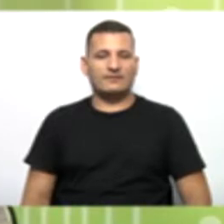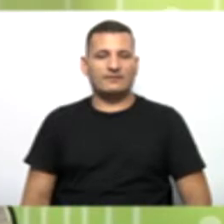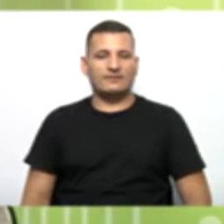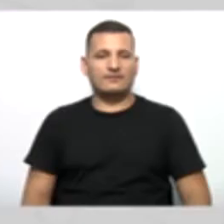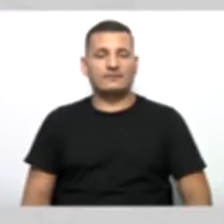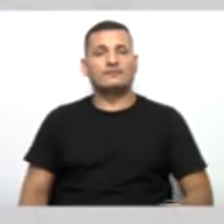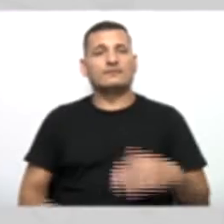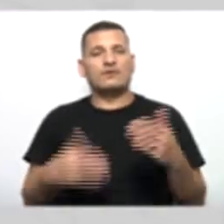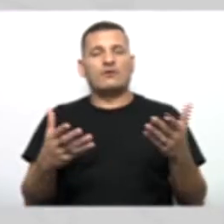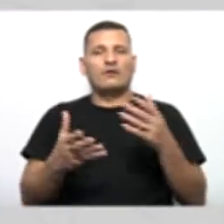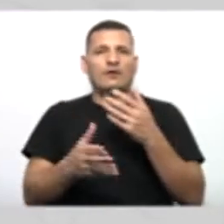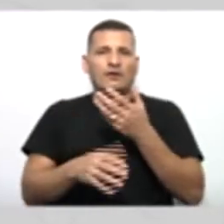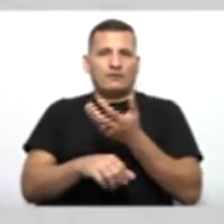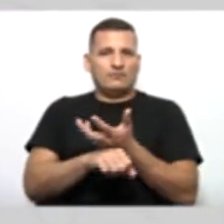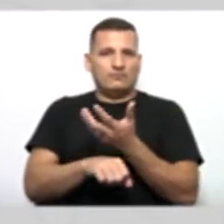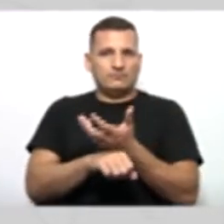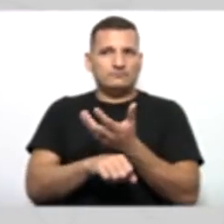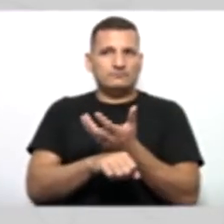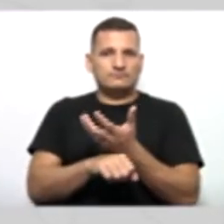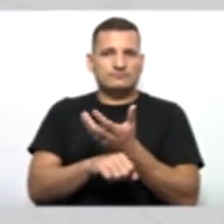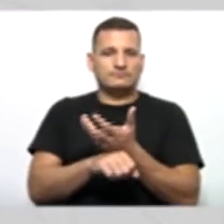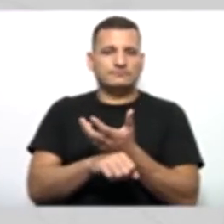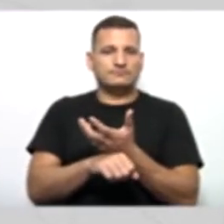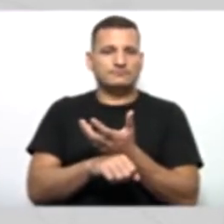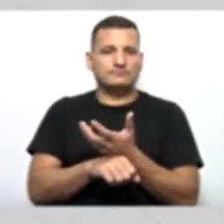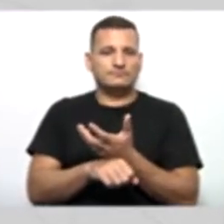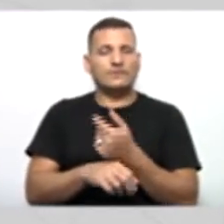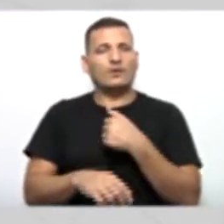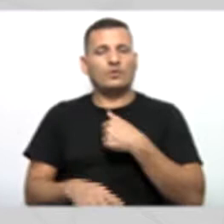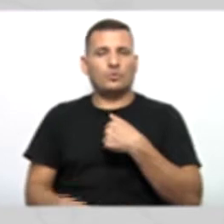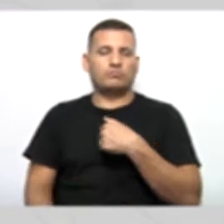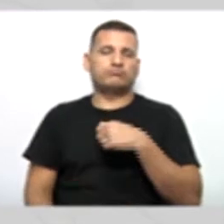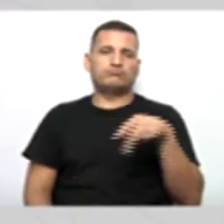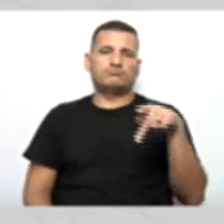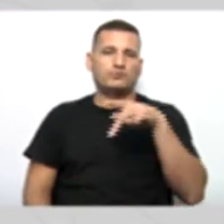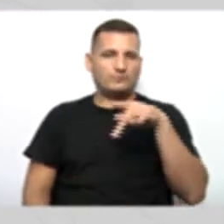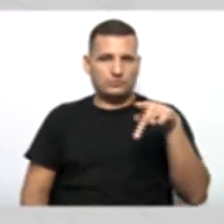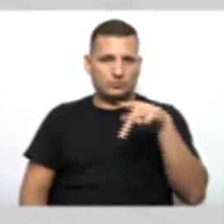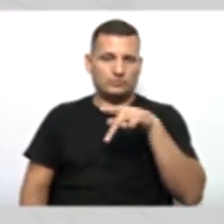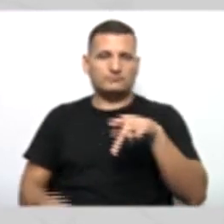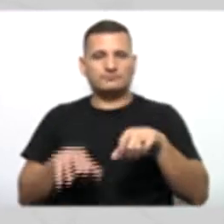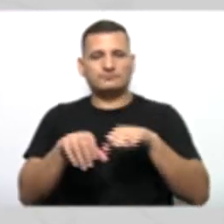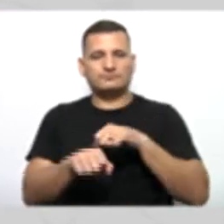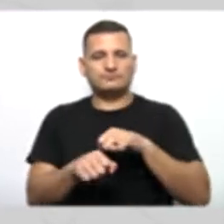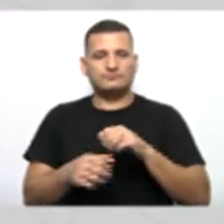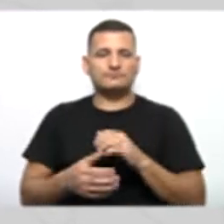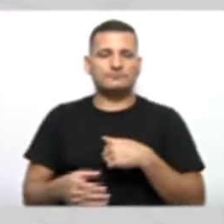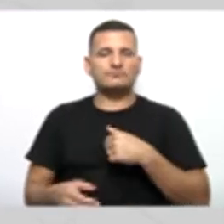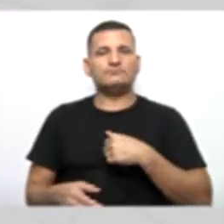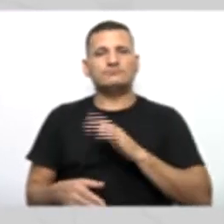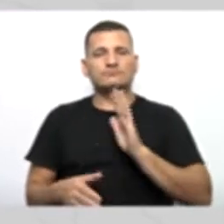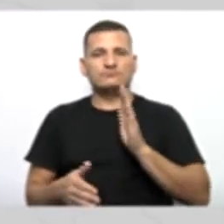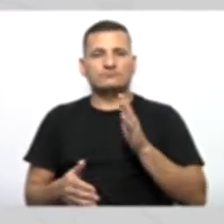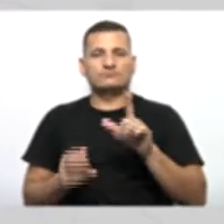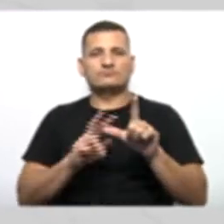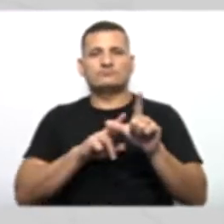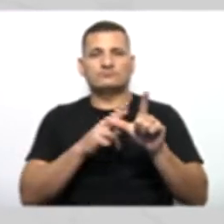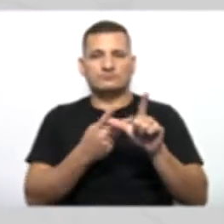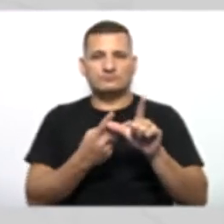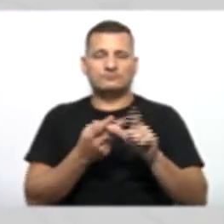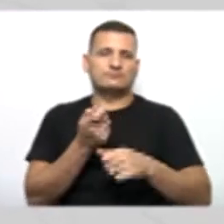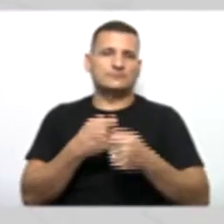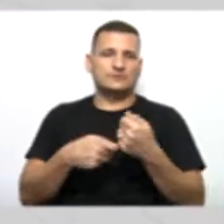Nessa disciplina, eu vou ser o professor formador, já tenho, sou bacharel em administração,